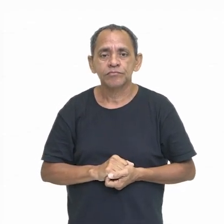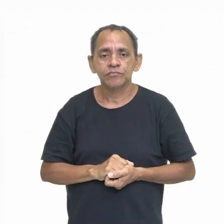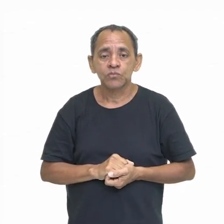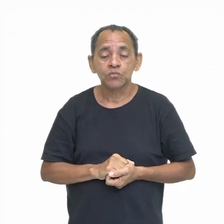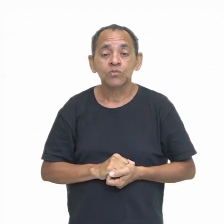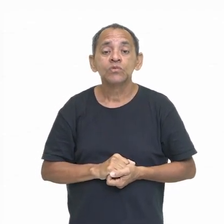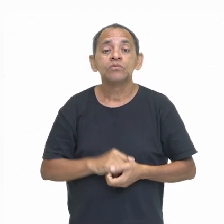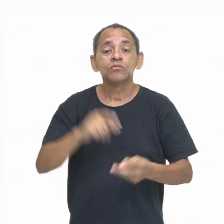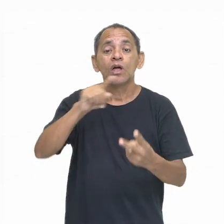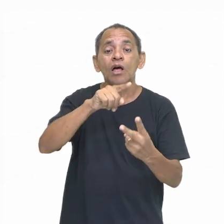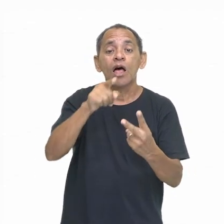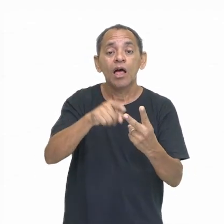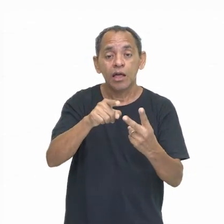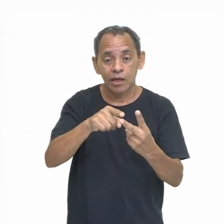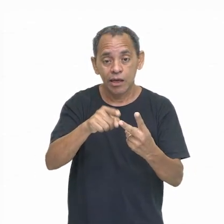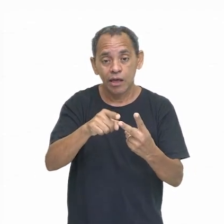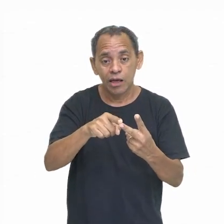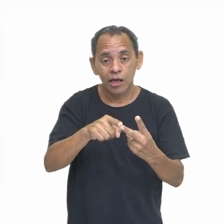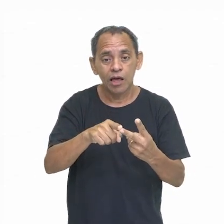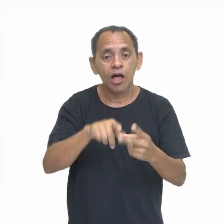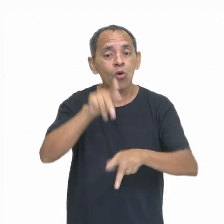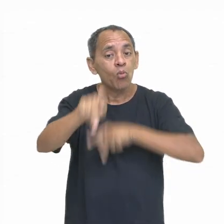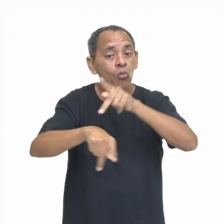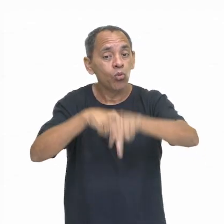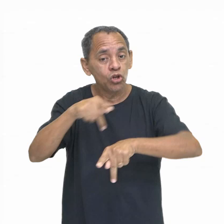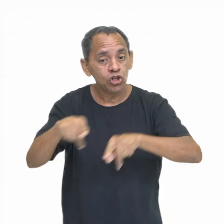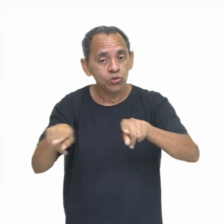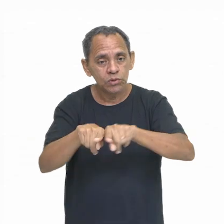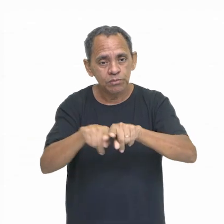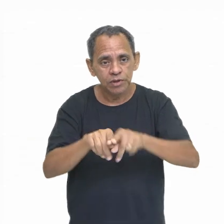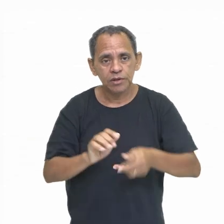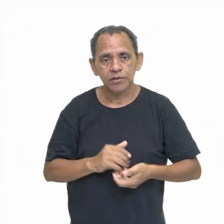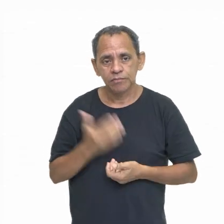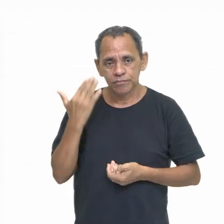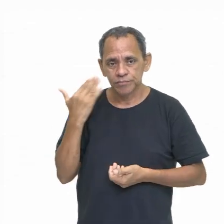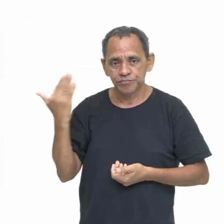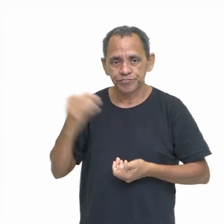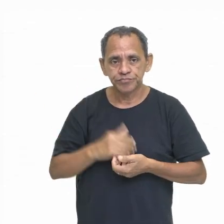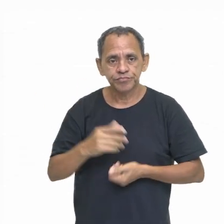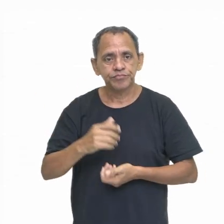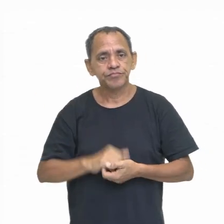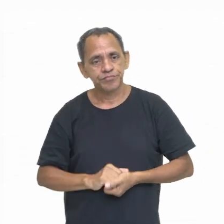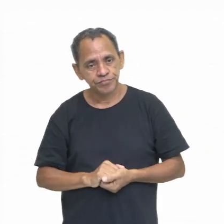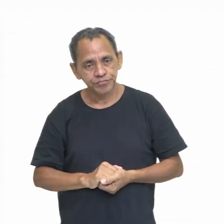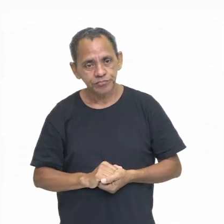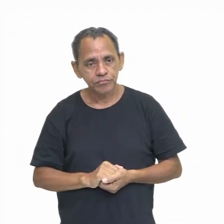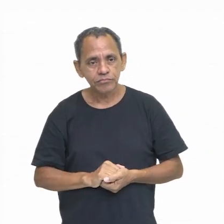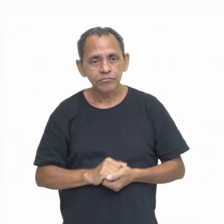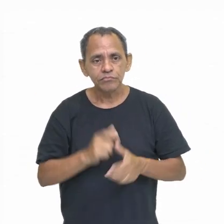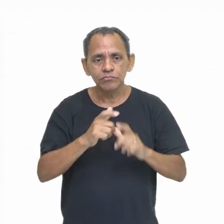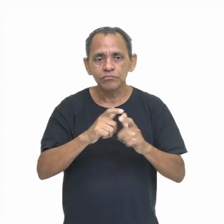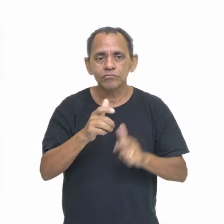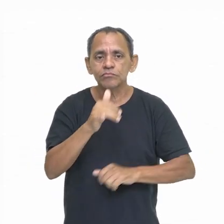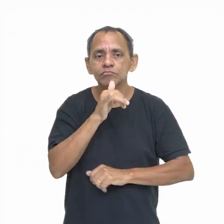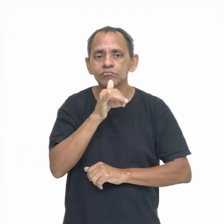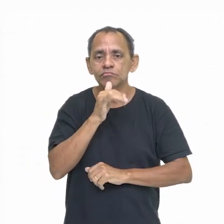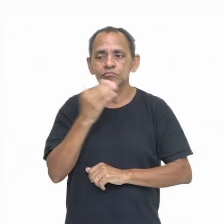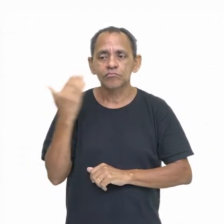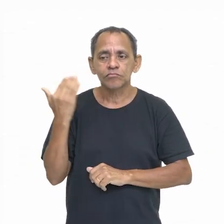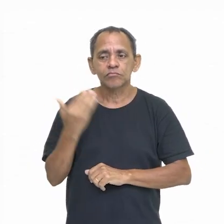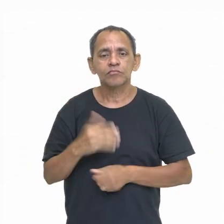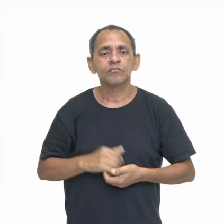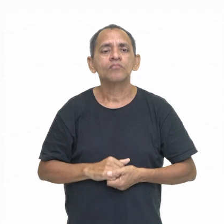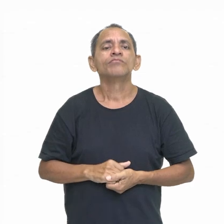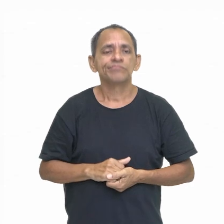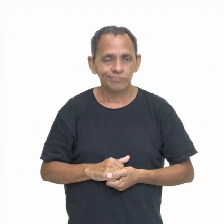que nós citamos anteriormente, que o clientelismo pode se manifestar através do populismo. E o grande maior exemplo vai ser no Brasil a figura